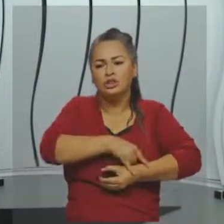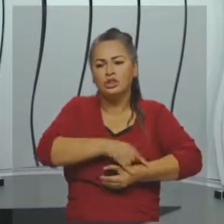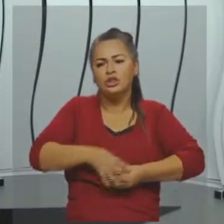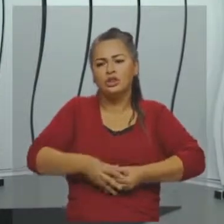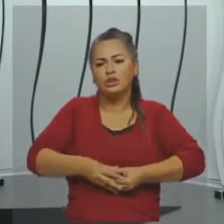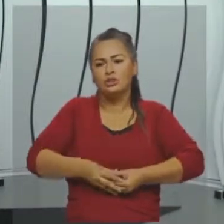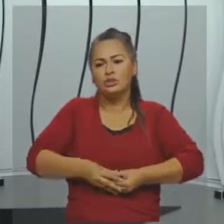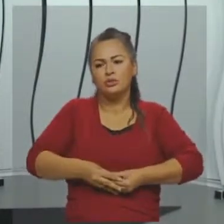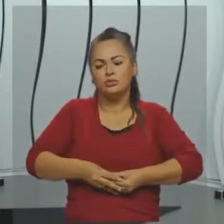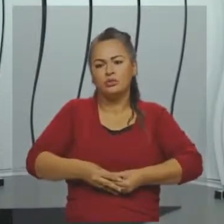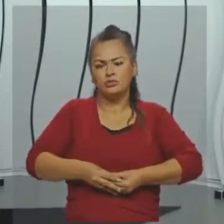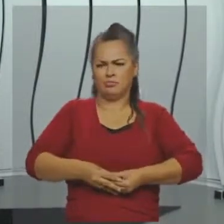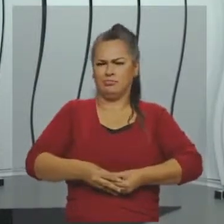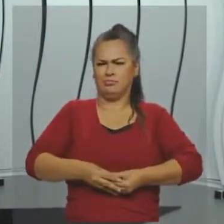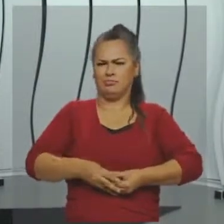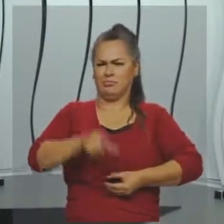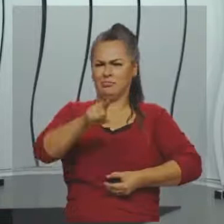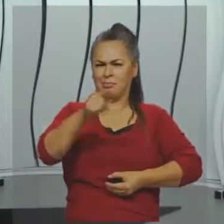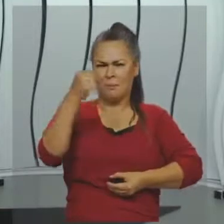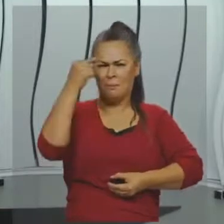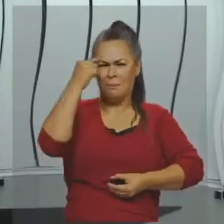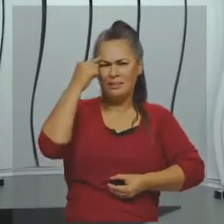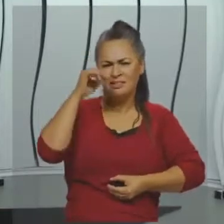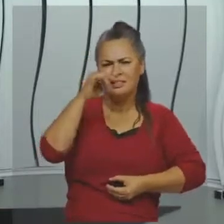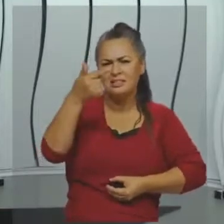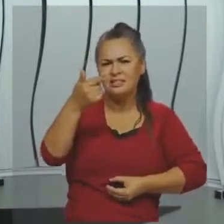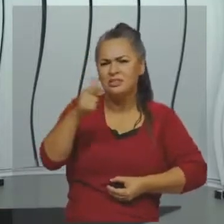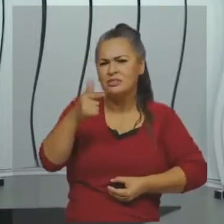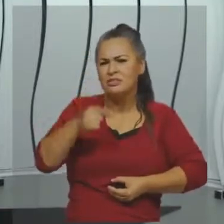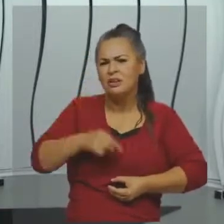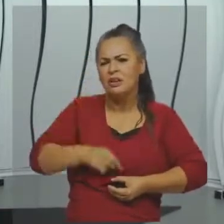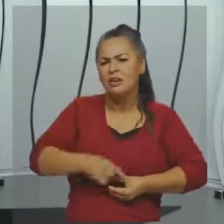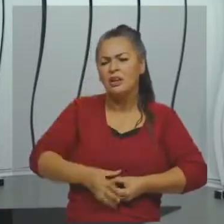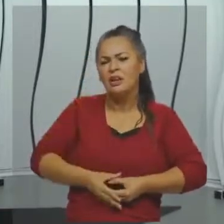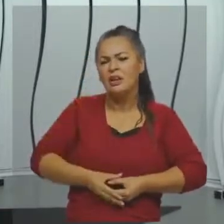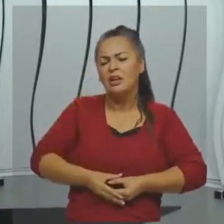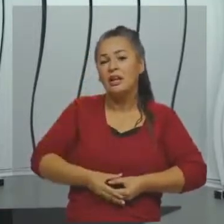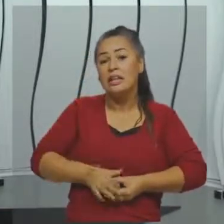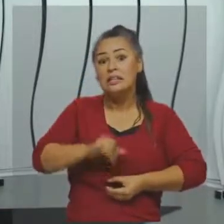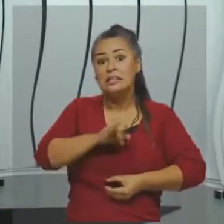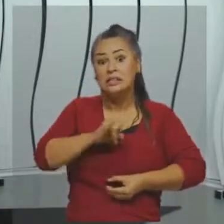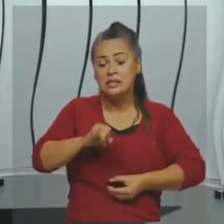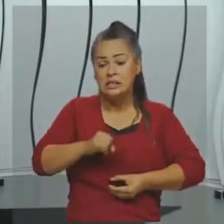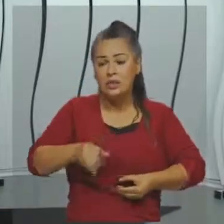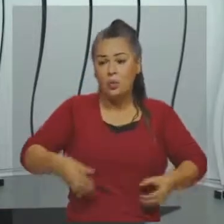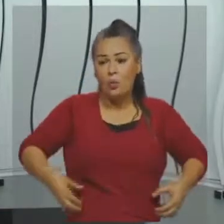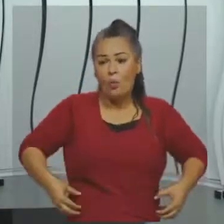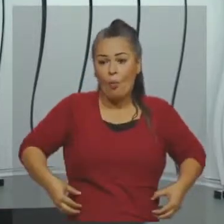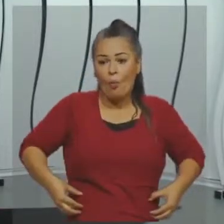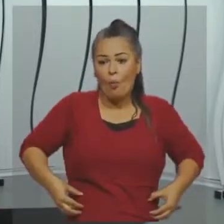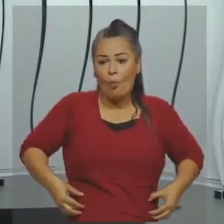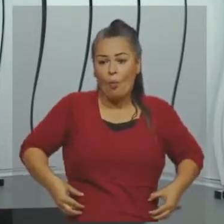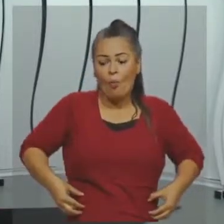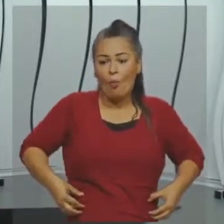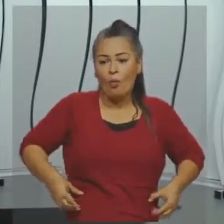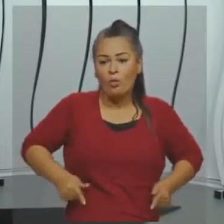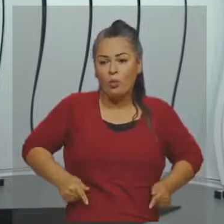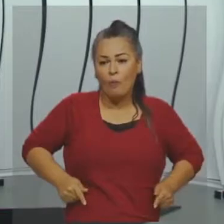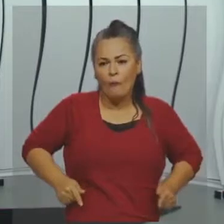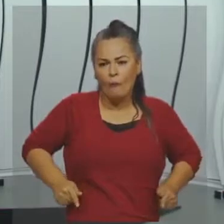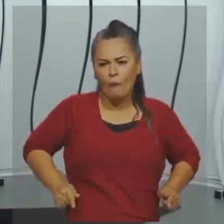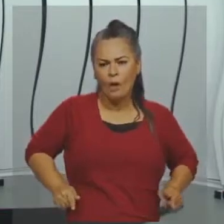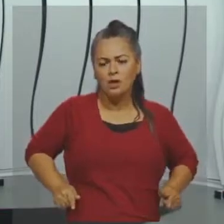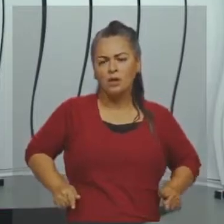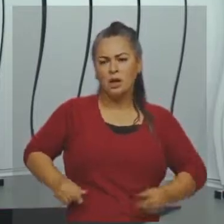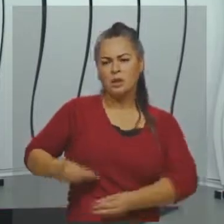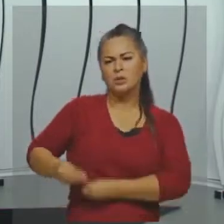Imagina só se não tivesse bexiga. Se tudo que seu rim fosse filtrando fosse saindo sem parar. Eu,